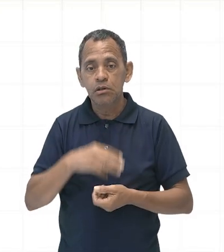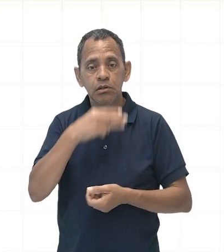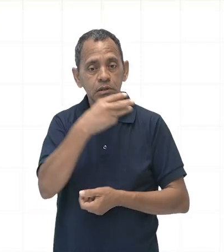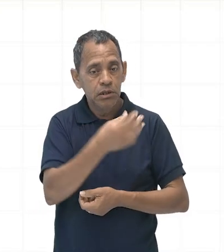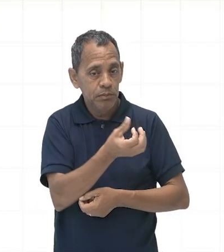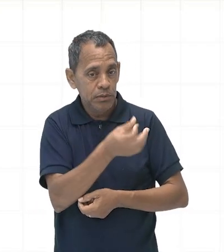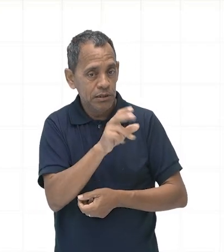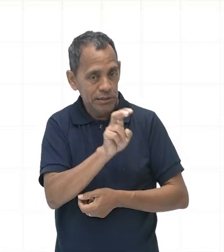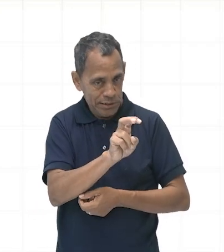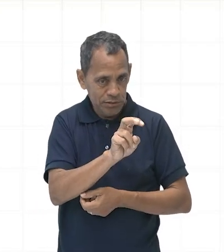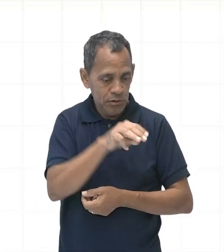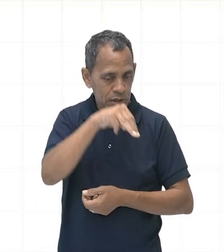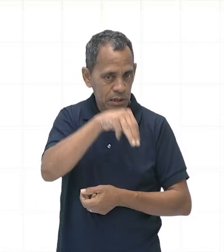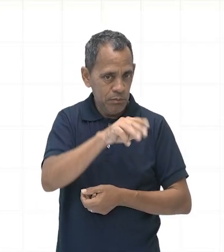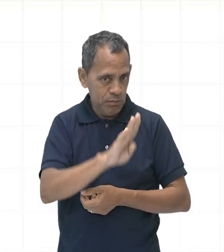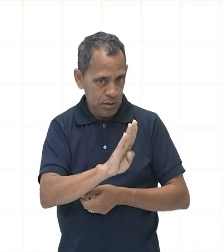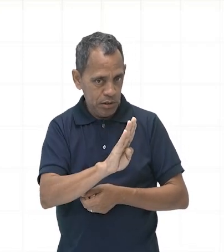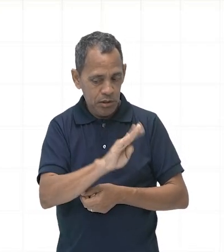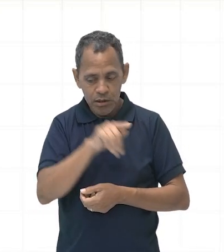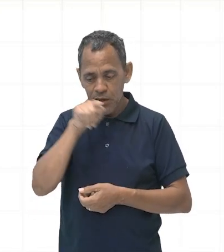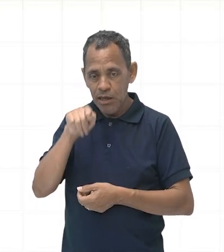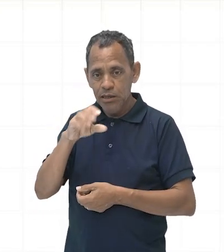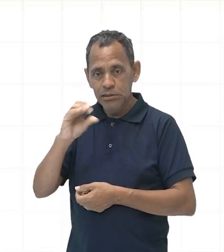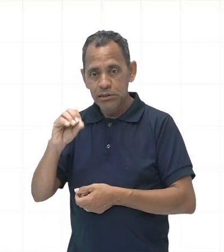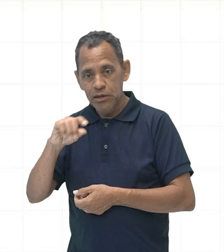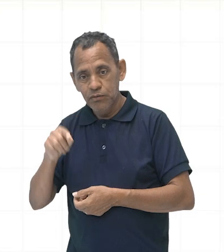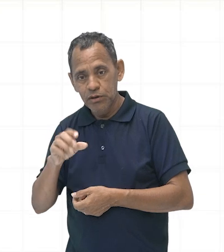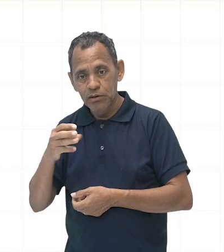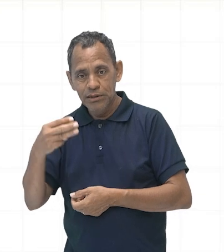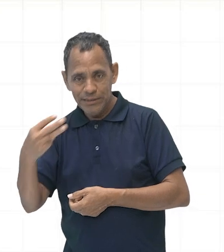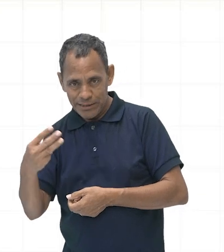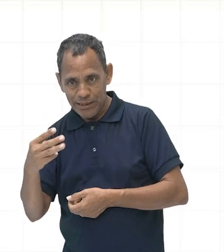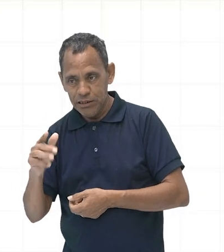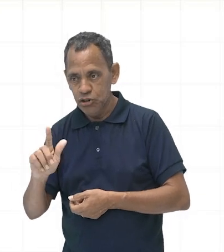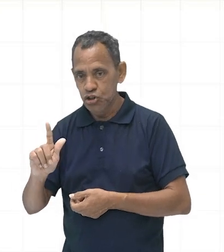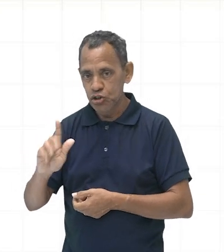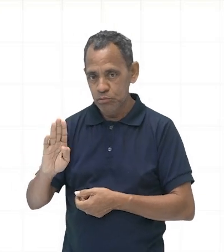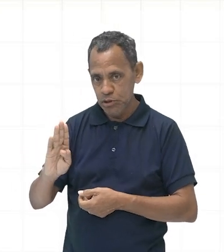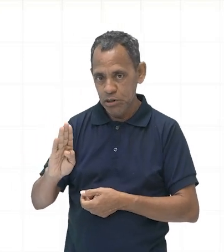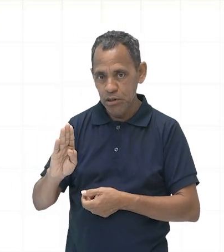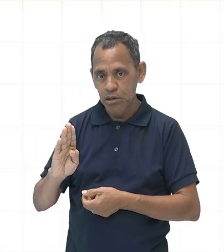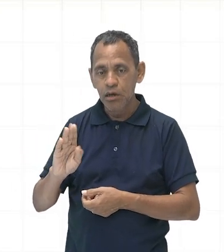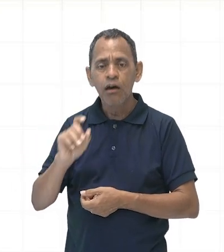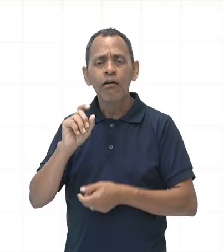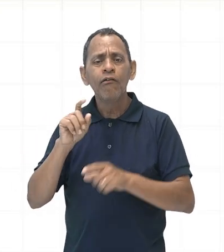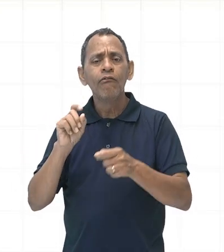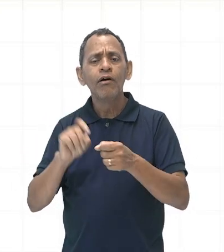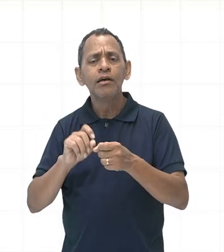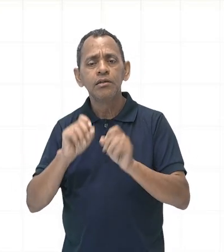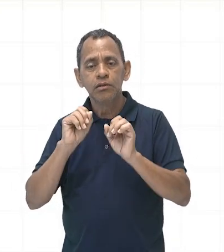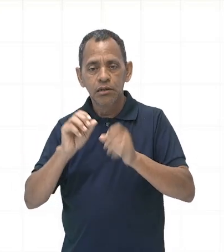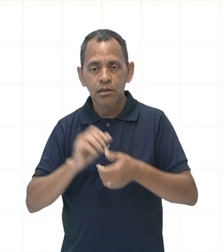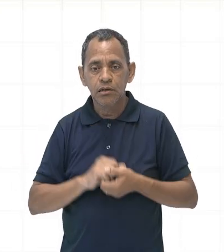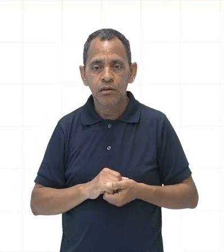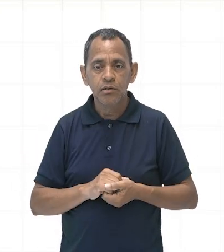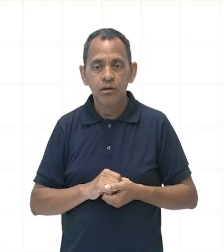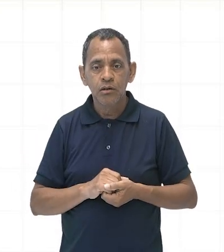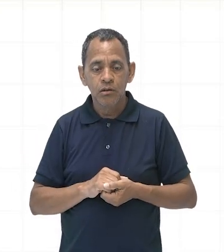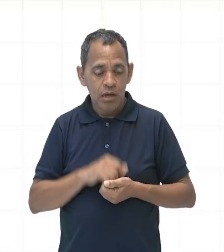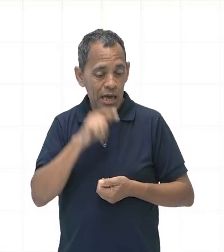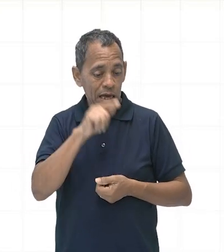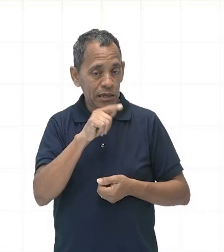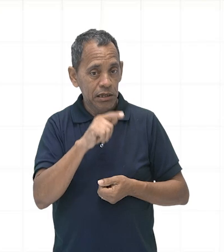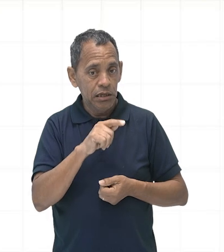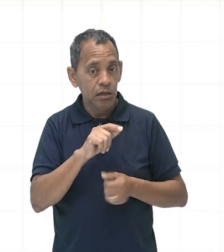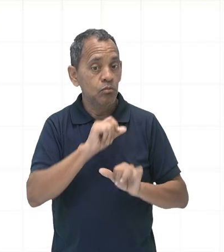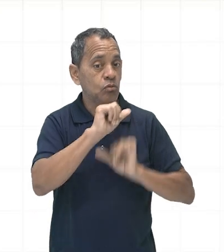365 está em megabyte e 0,3 está em gigabyte. Então, o que a gente tem que fazer? Ou a gente tem que